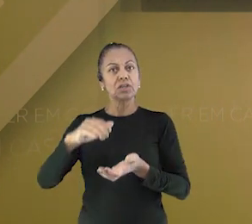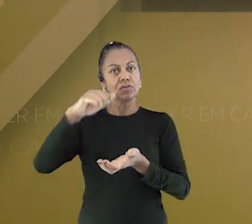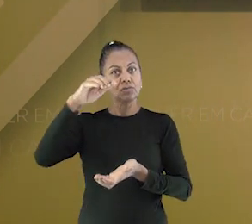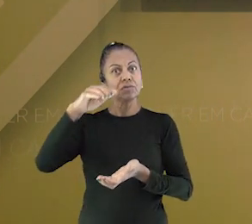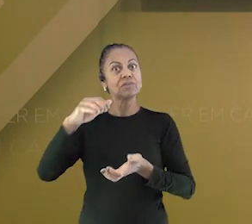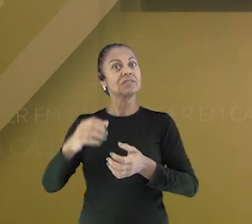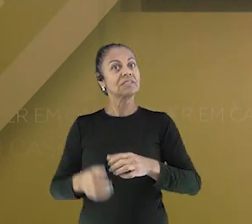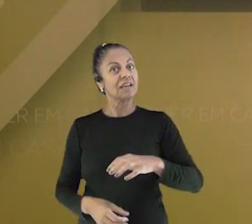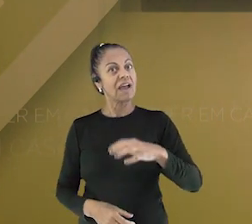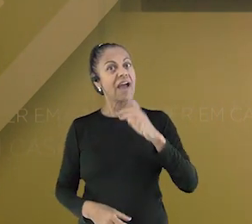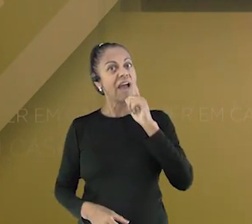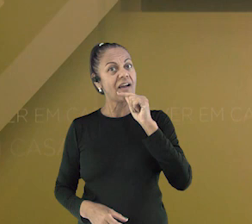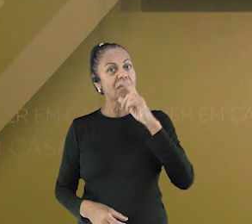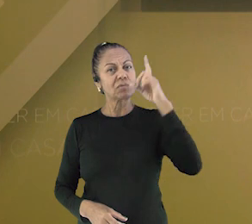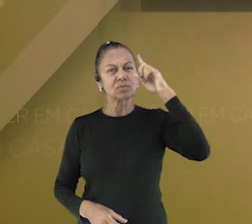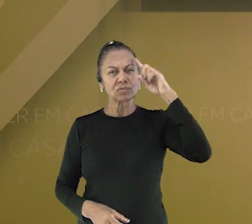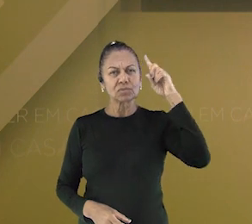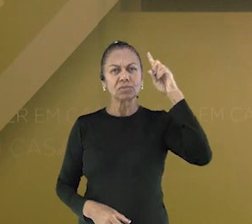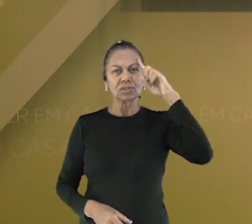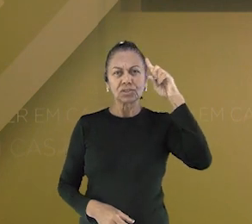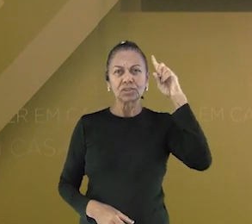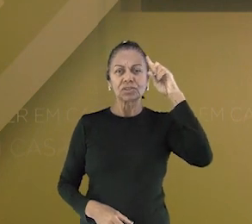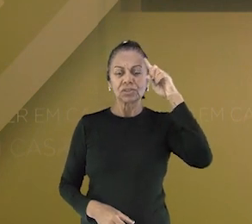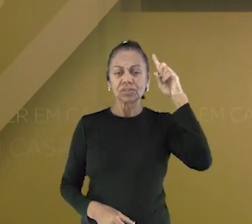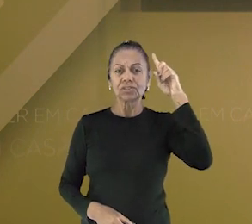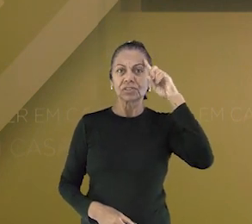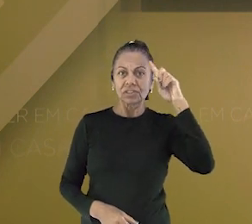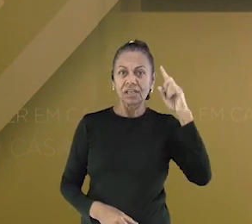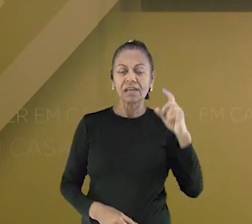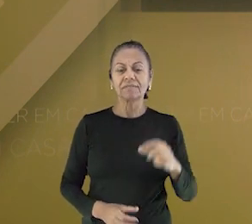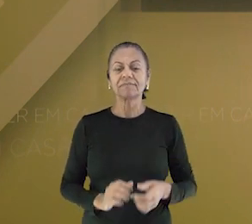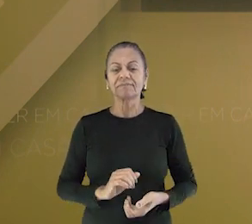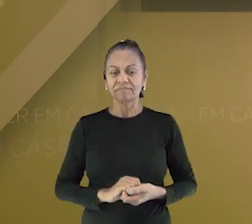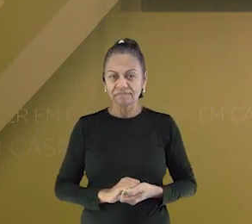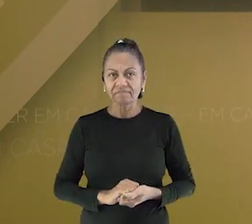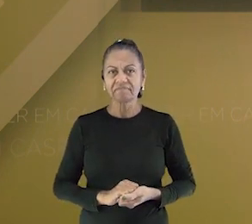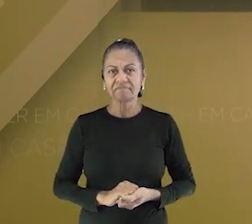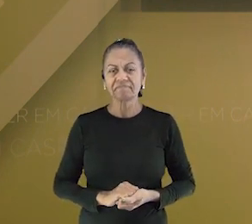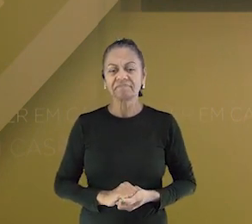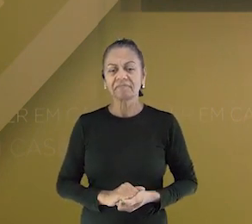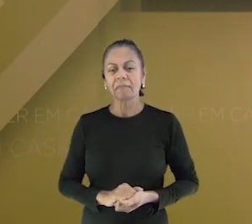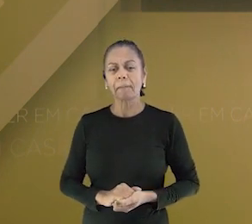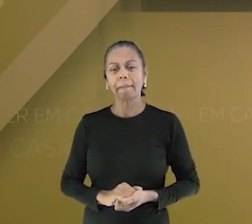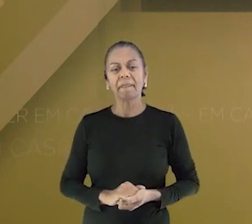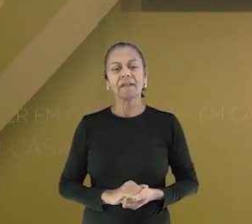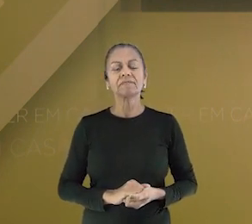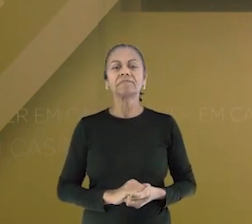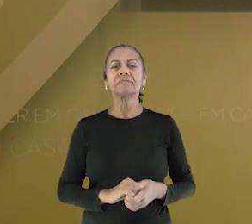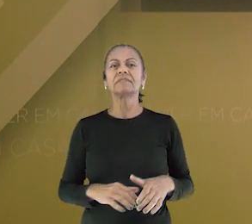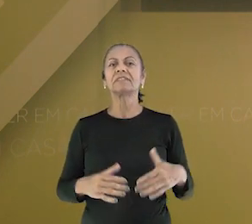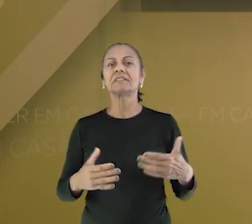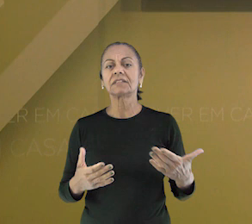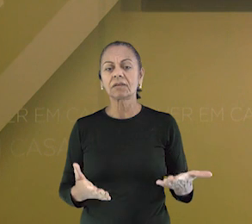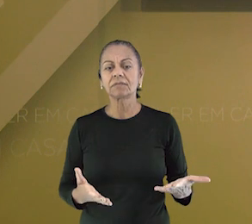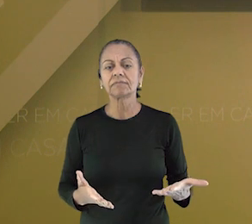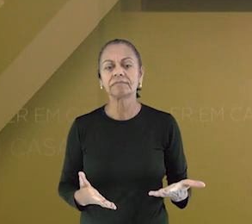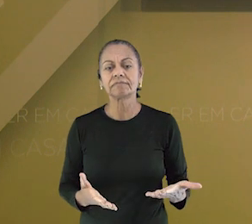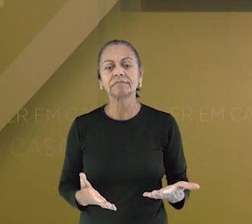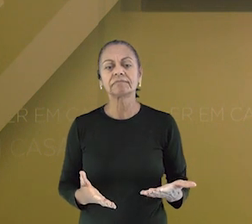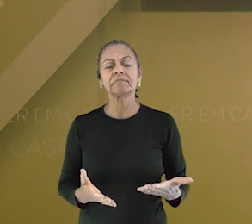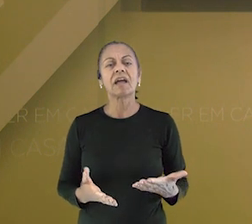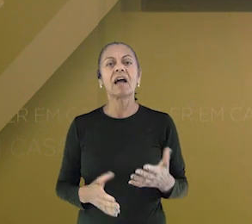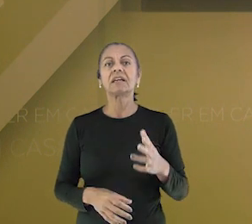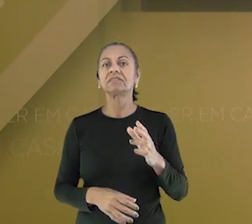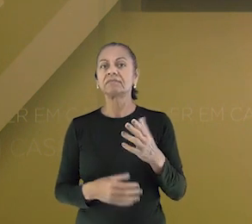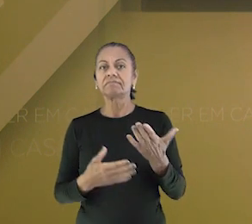até 20 bilhões de toneladas que resultarão em chuva, mostrando que as árvores são as maiores aliadas dos